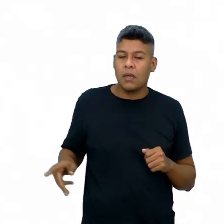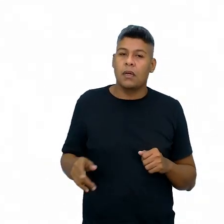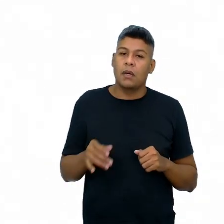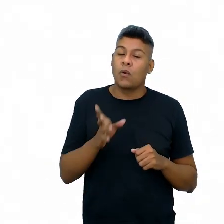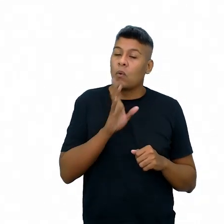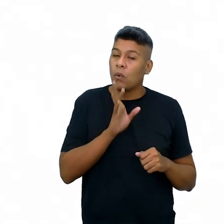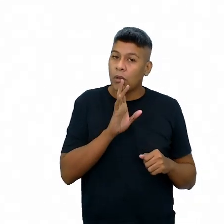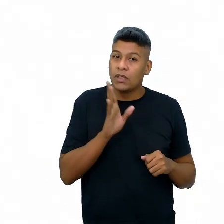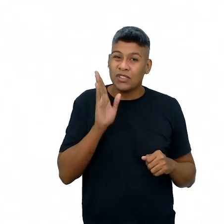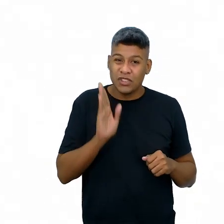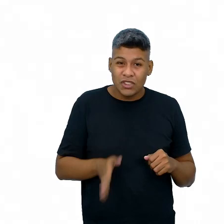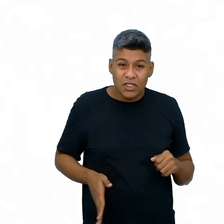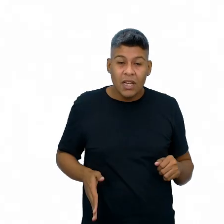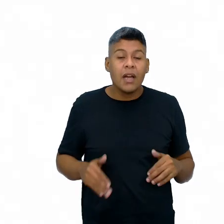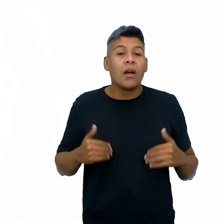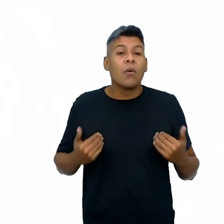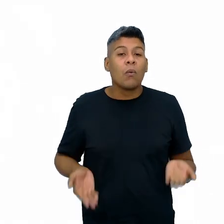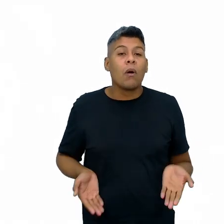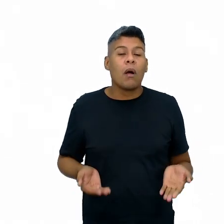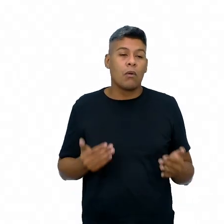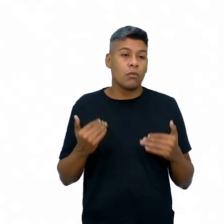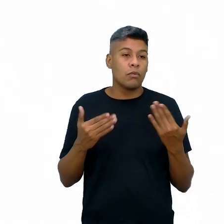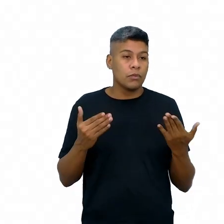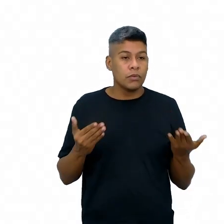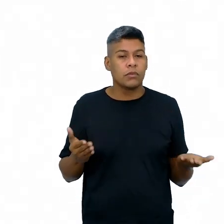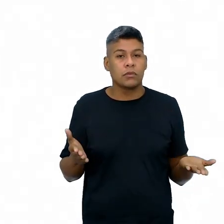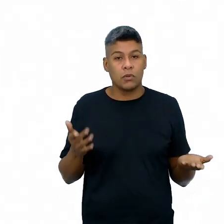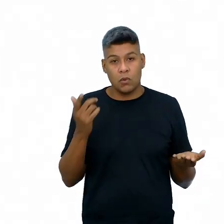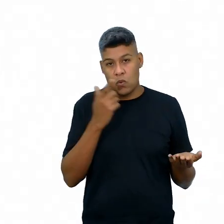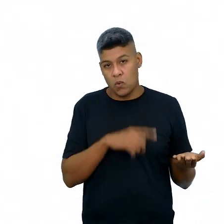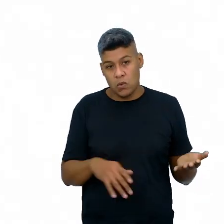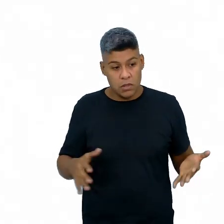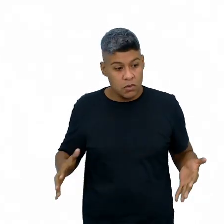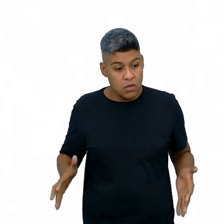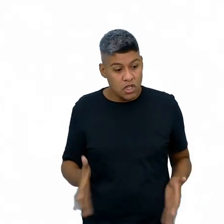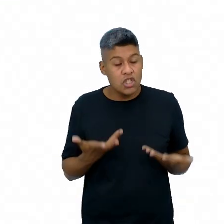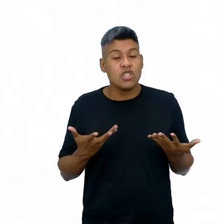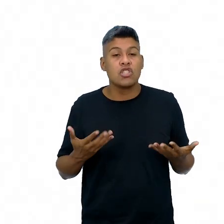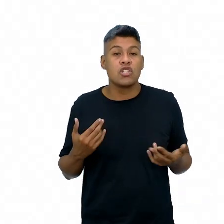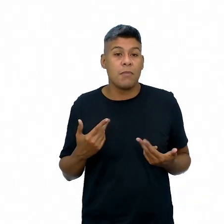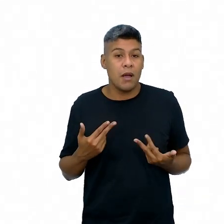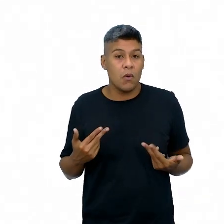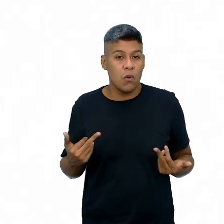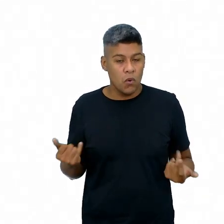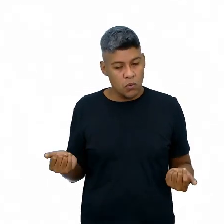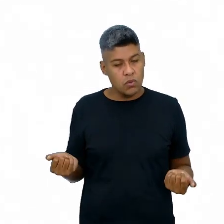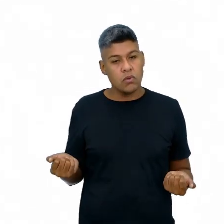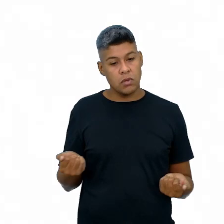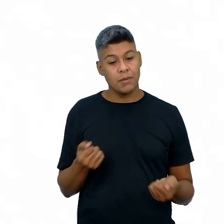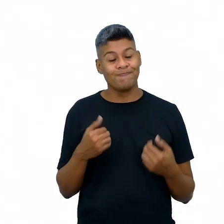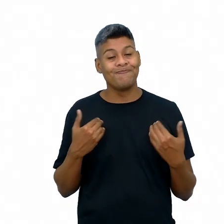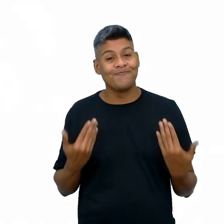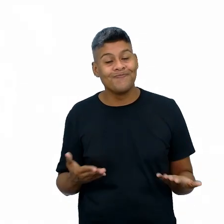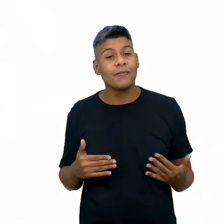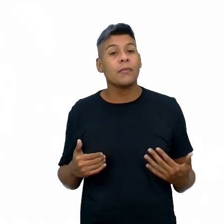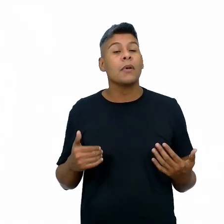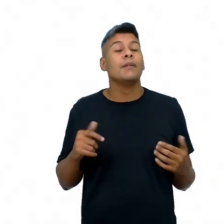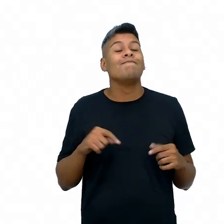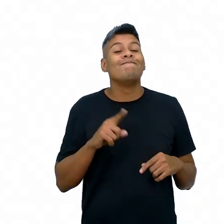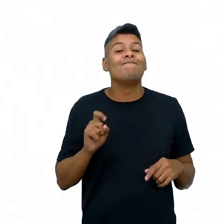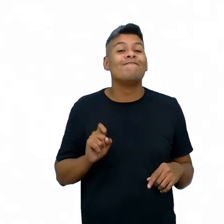reconheço, será que eu já estou em qual degrau? Né? Quando eu consigo estimar alguma coisa, será que eu estou em qual